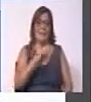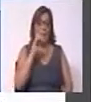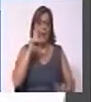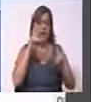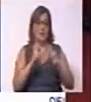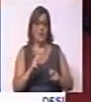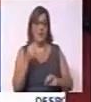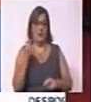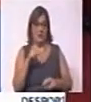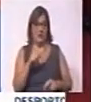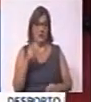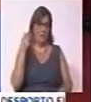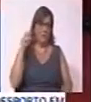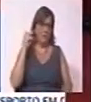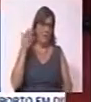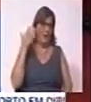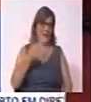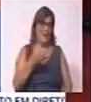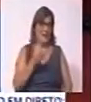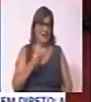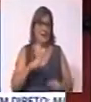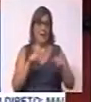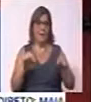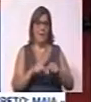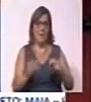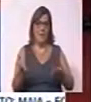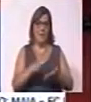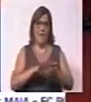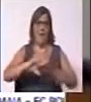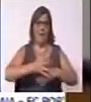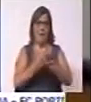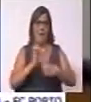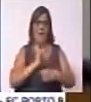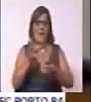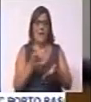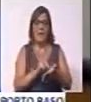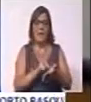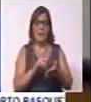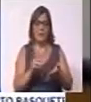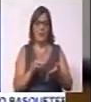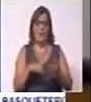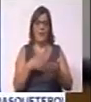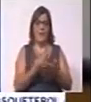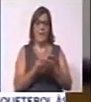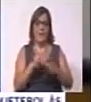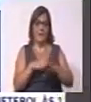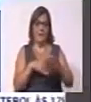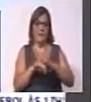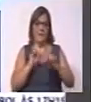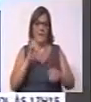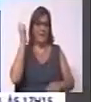nos anos 70 estrias vieram revolucionar o mundo da tecnologia ao serem usadas em